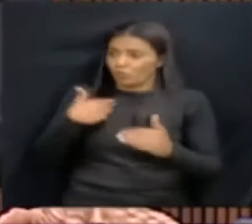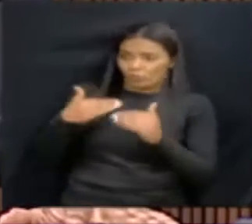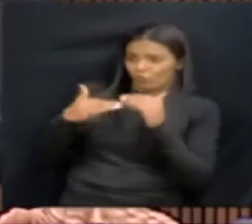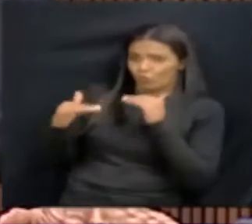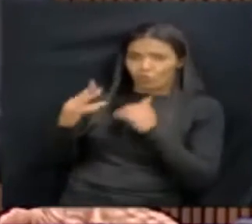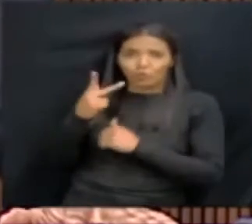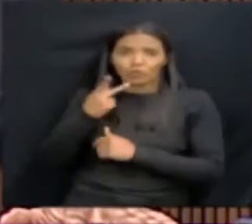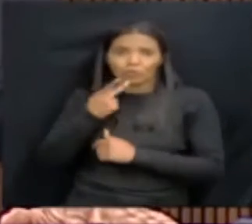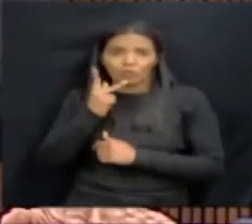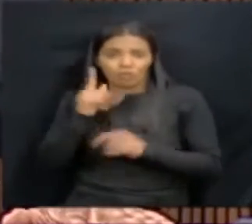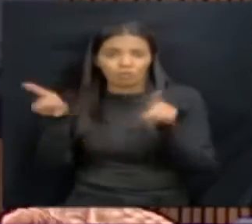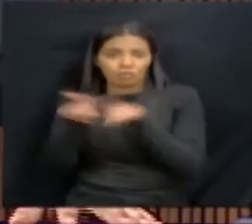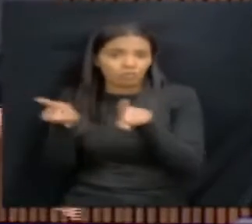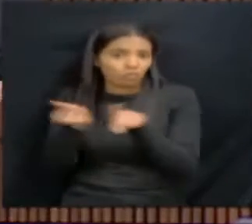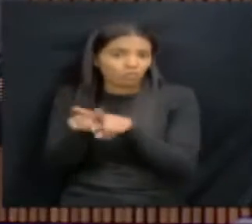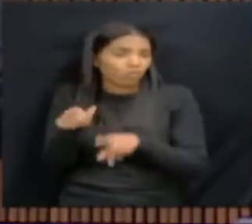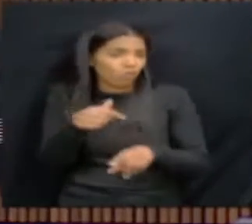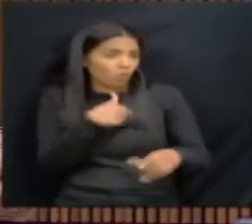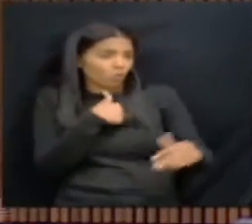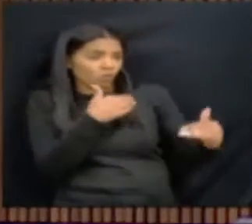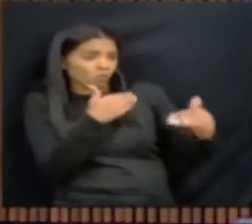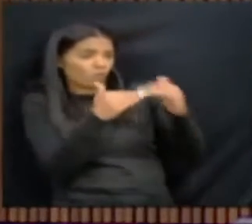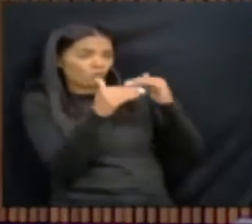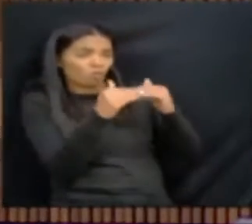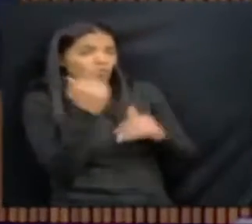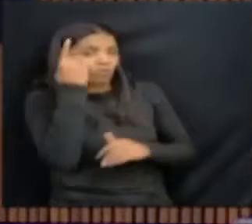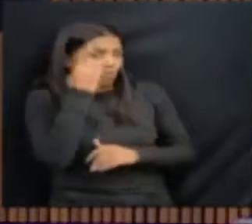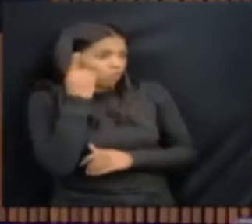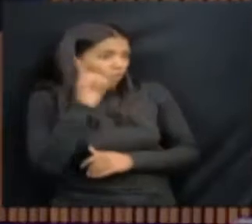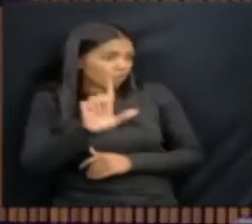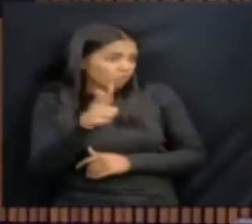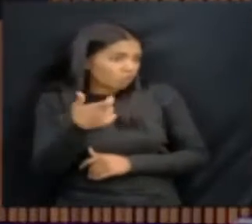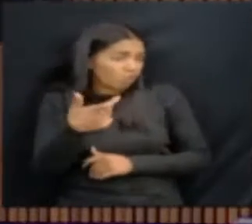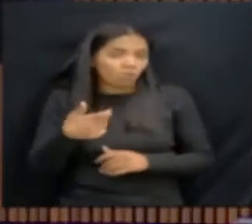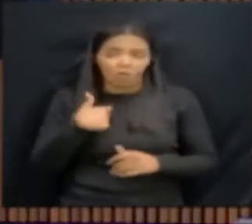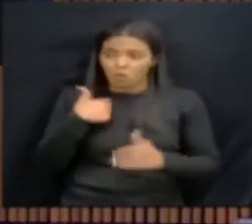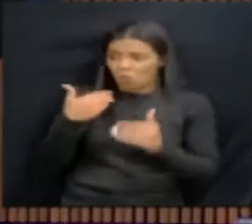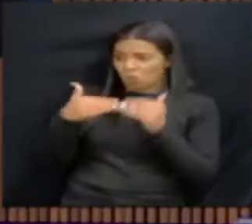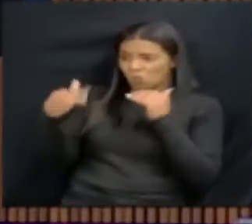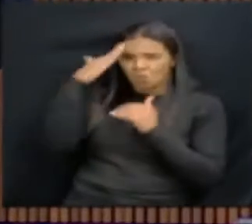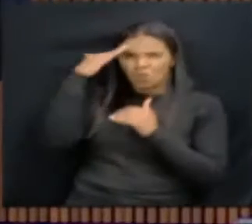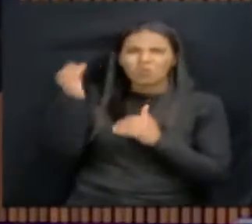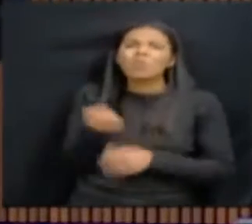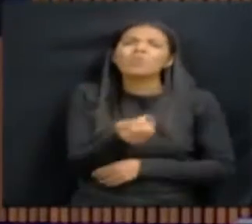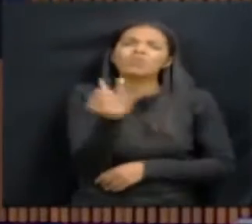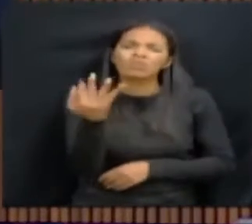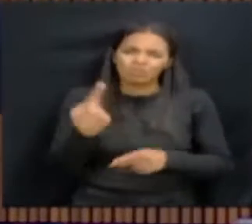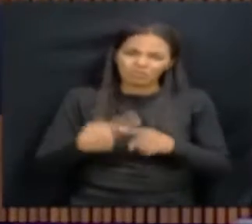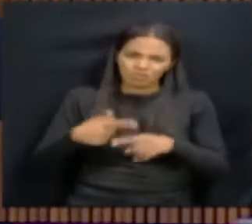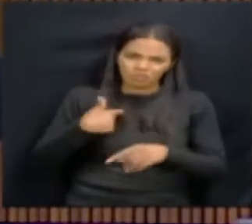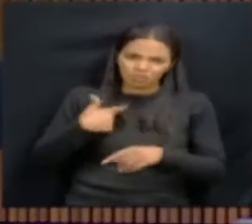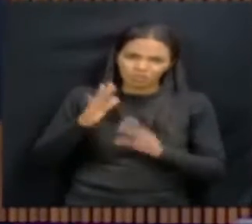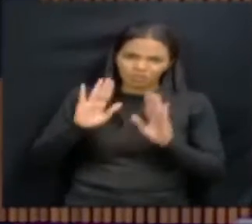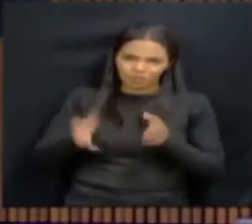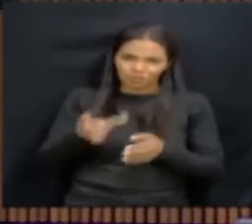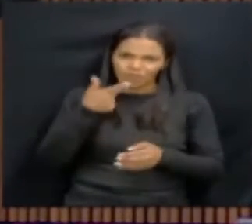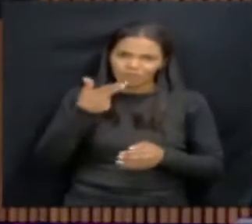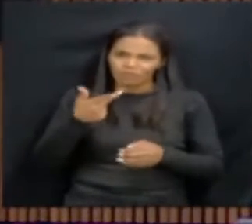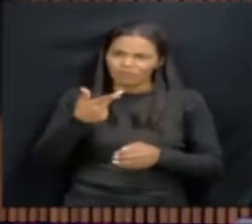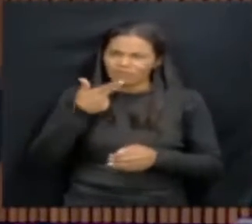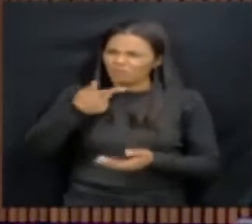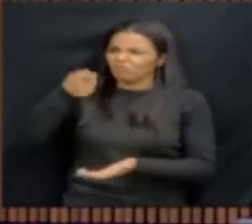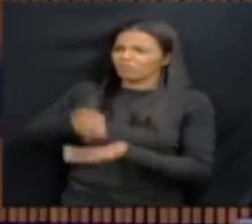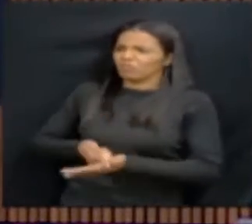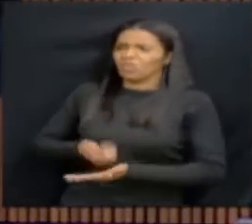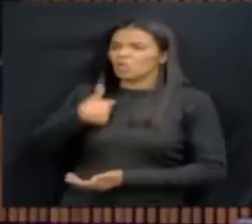Marquesi. Eu tenho divergências com o deputado Guerra, com o presidente Traiano. Quantas vezes fui uma das pessoas que fui